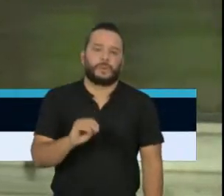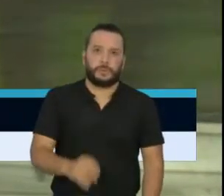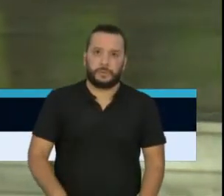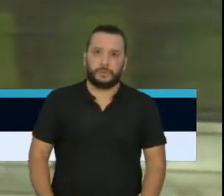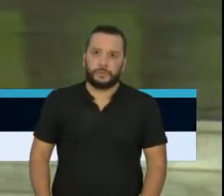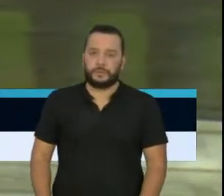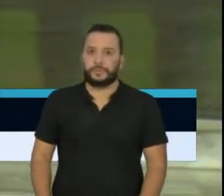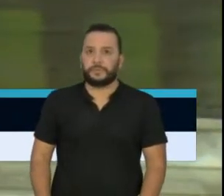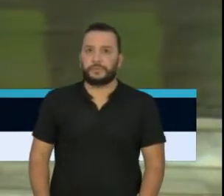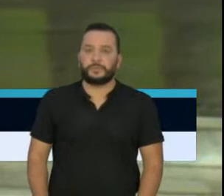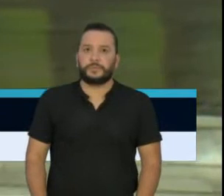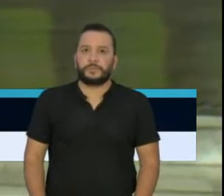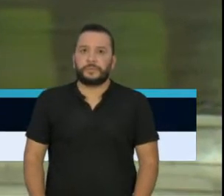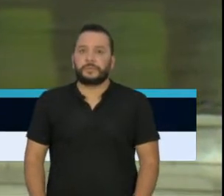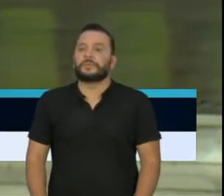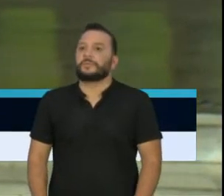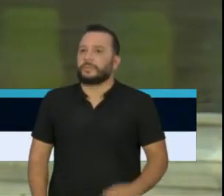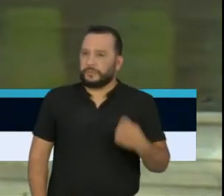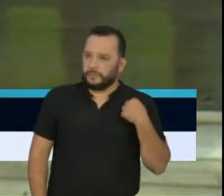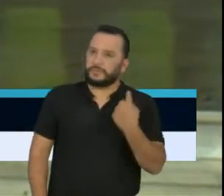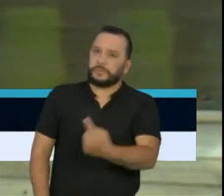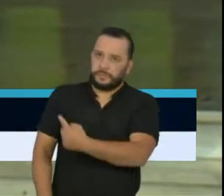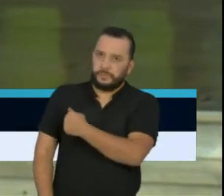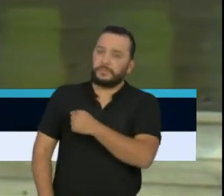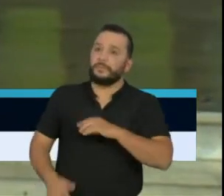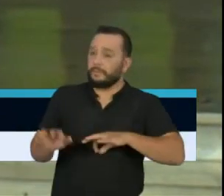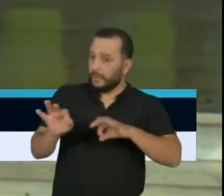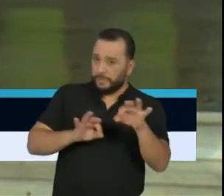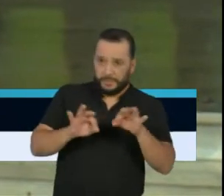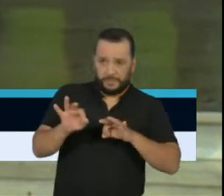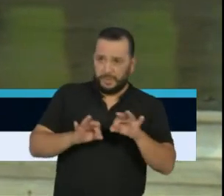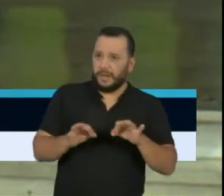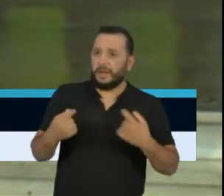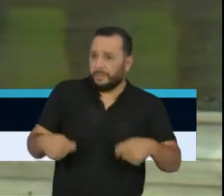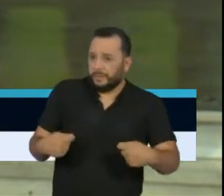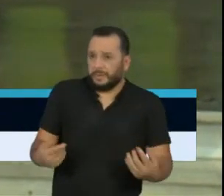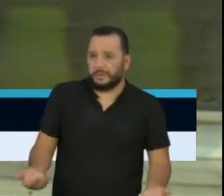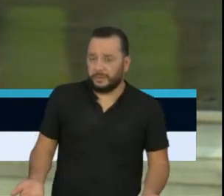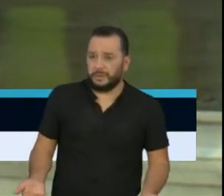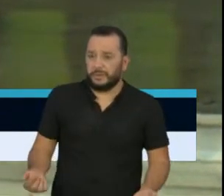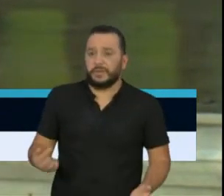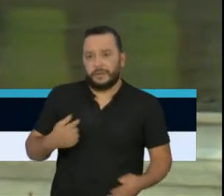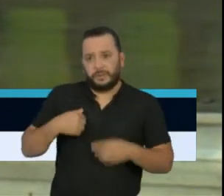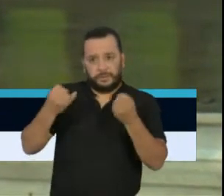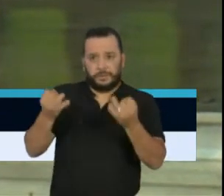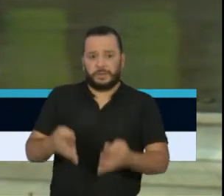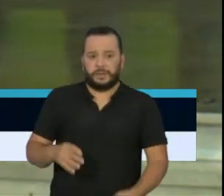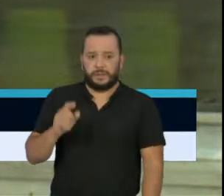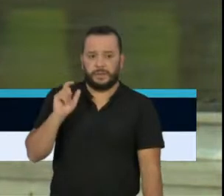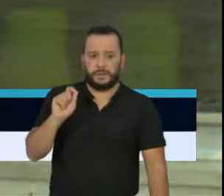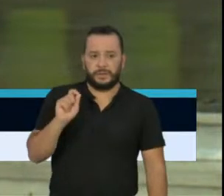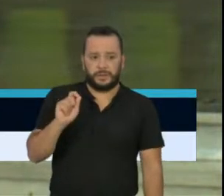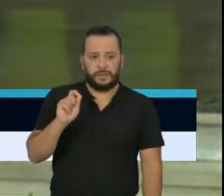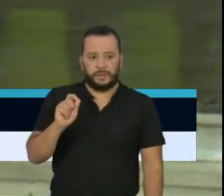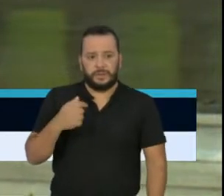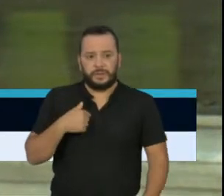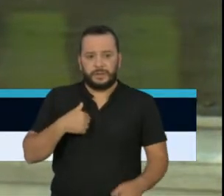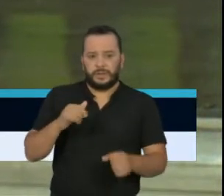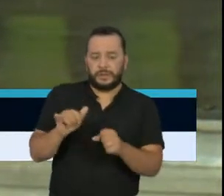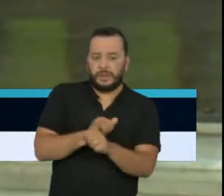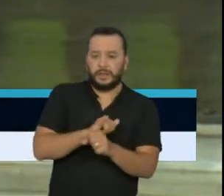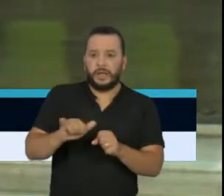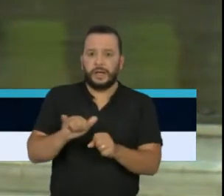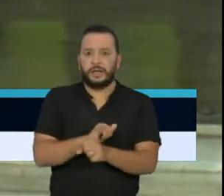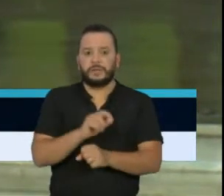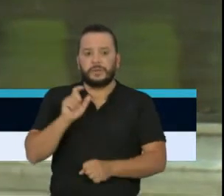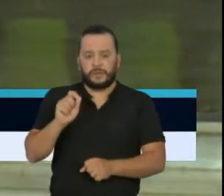Xará, a gente tem que estar preparado para os piores cenários, né? Como eu disse, uma das medidas é, se for o caso,